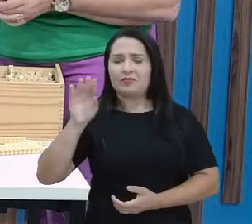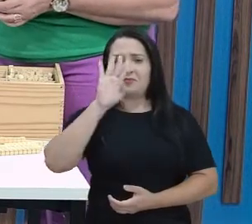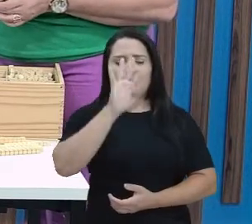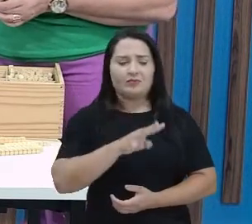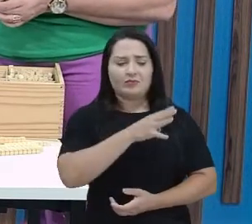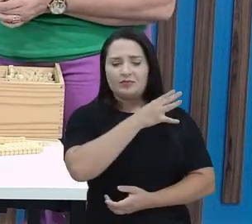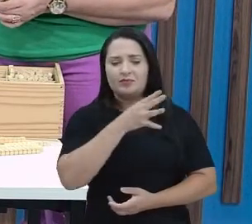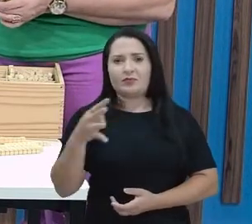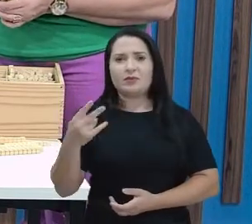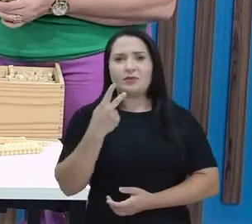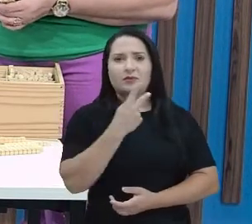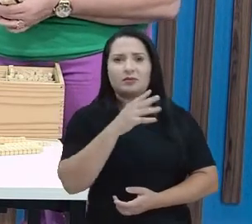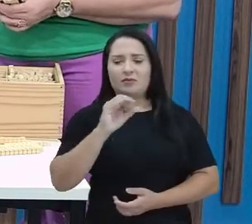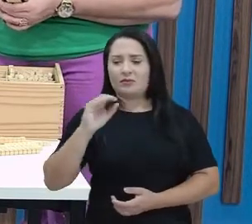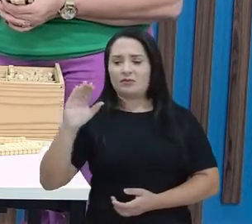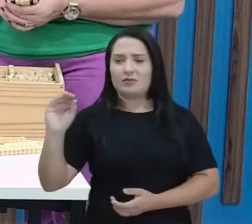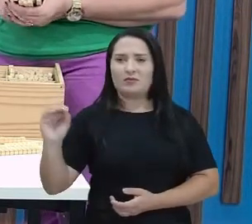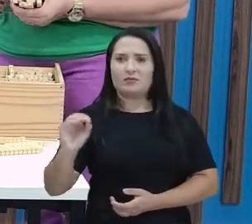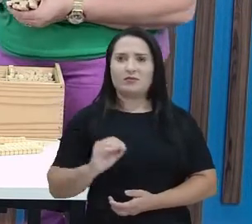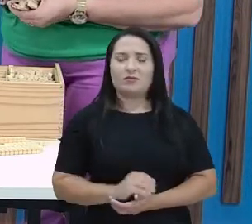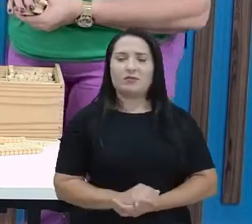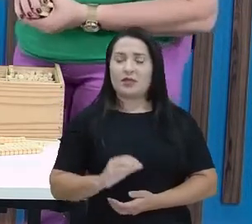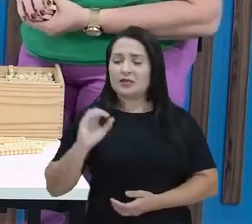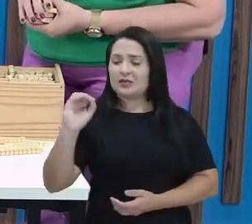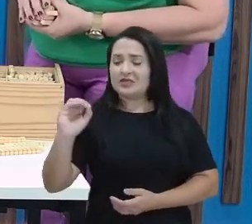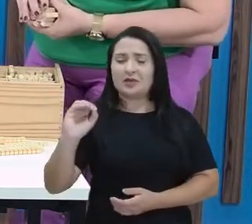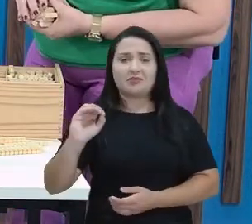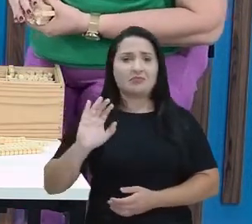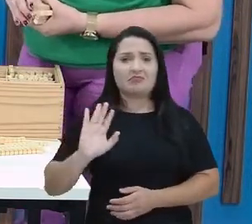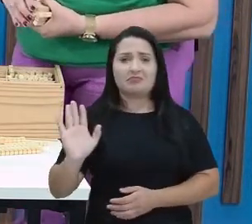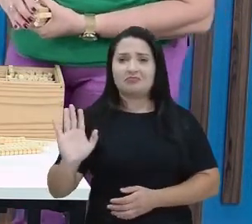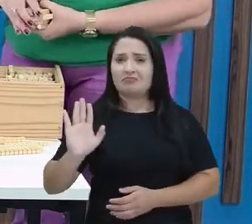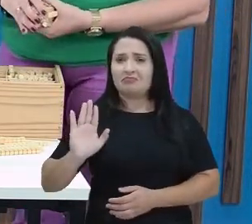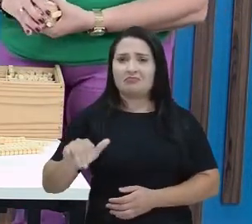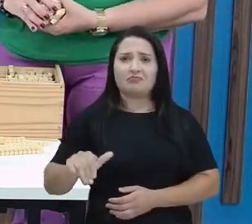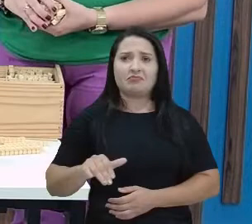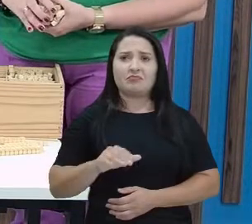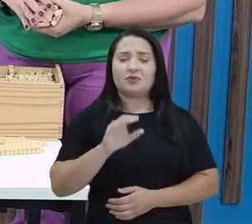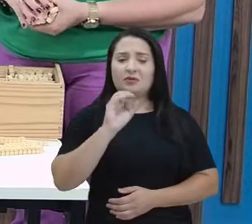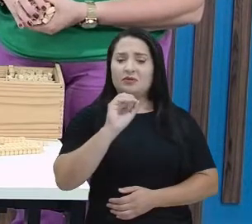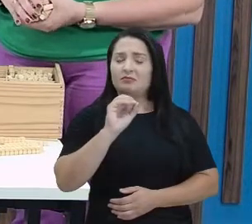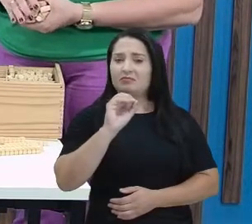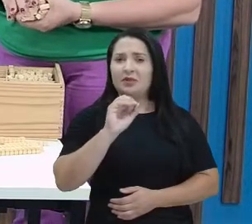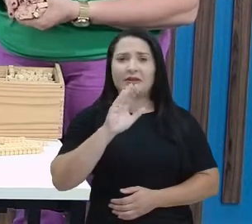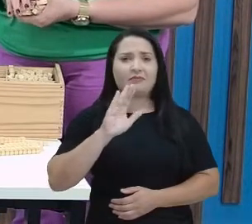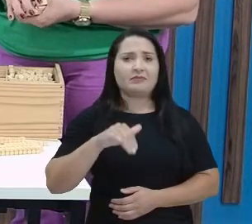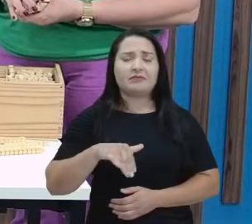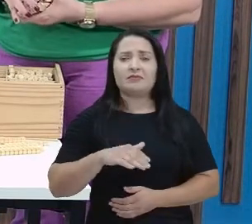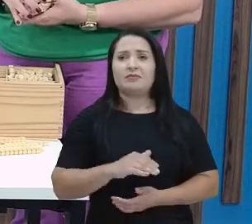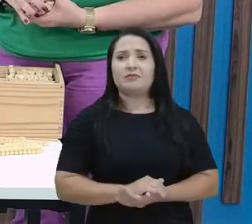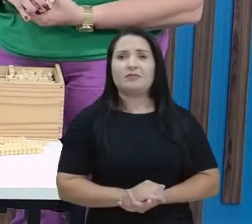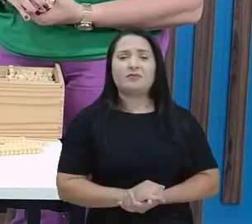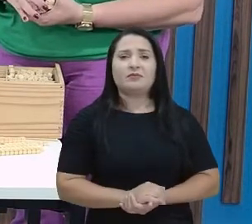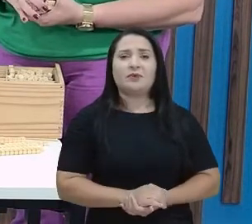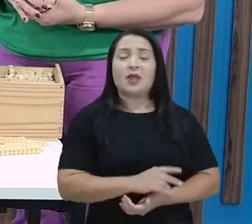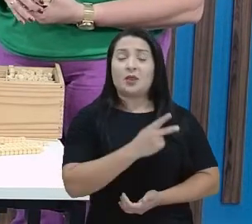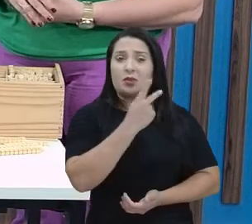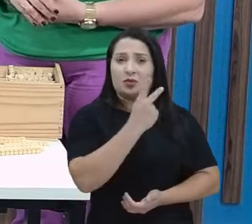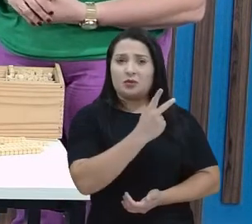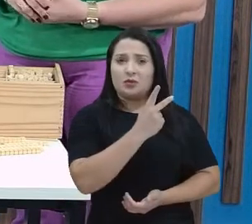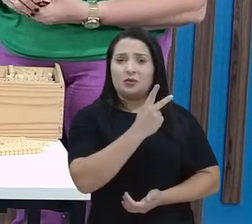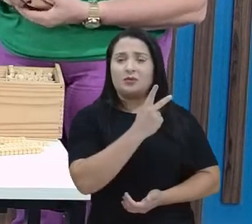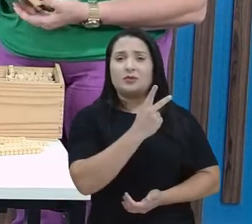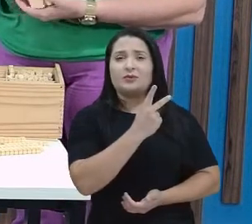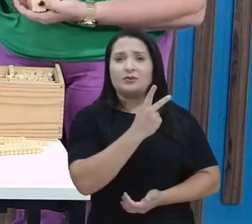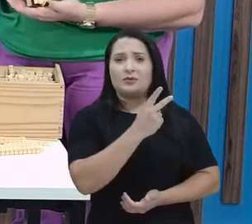não tem unidade. O zero representa a ausência. Não tenho dezena, o zero representa a ausência. E tenho centena,